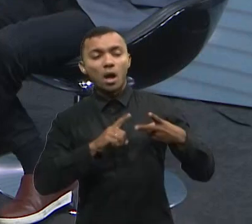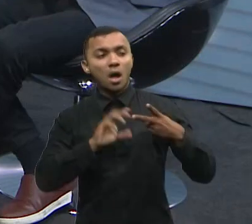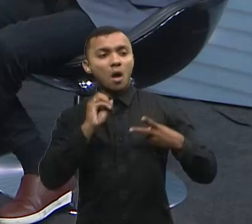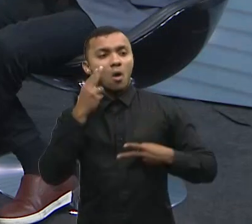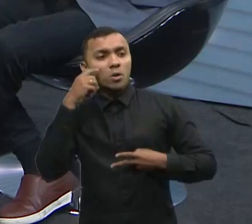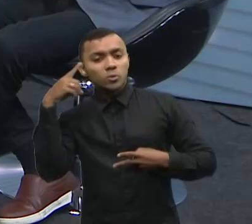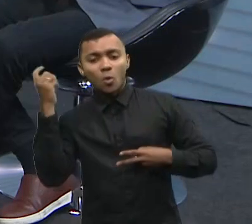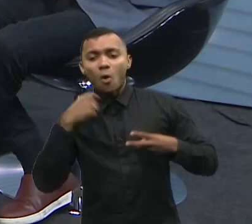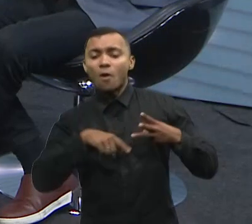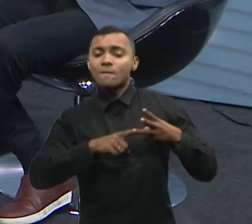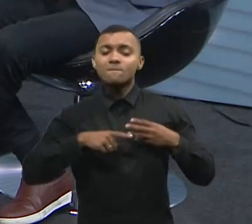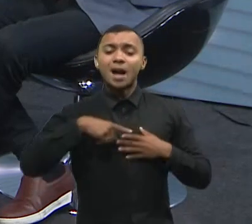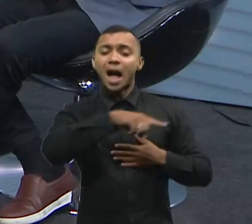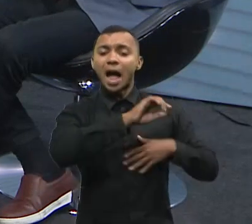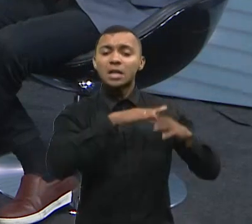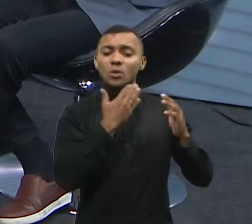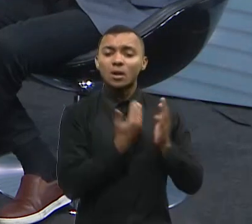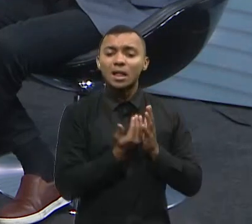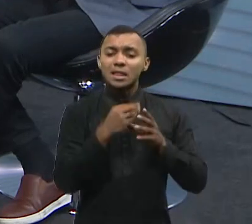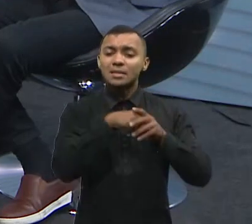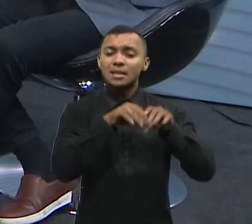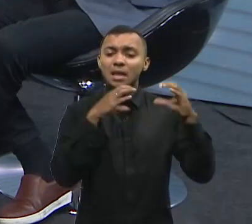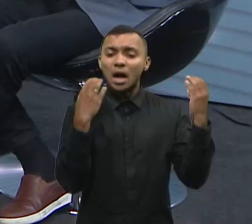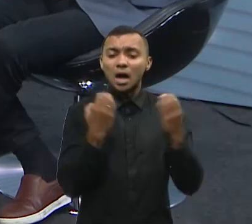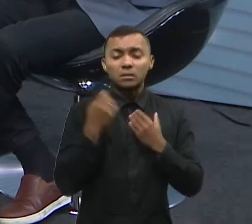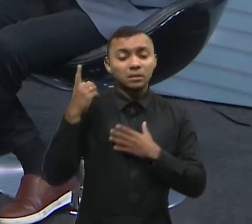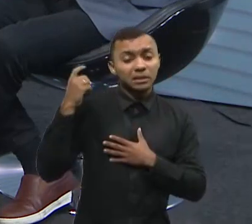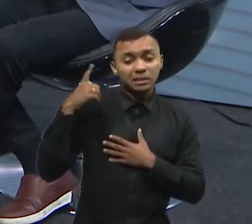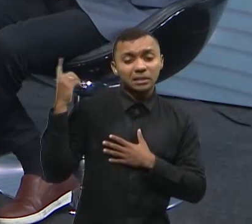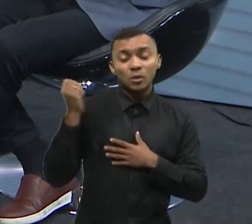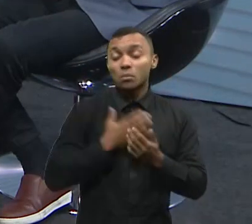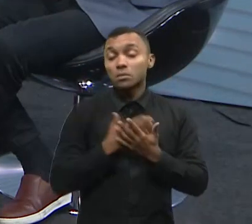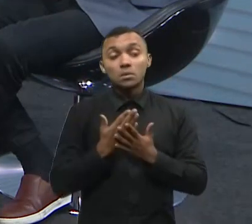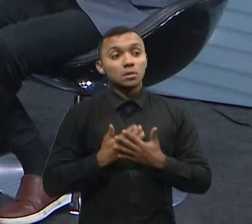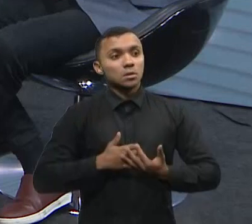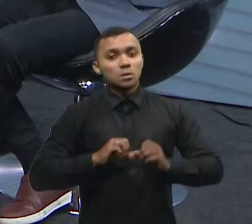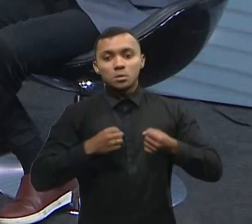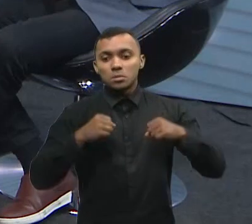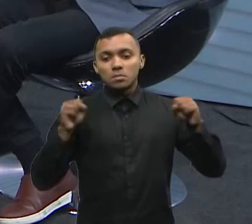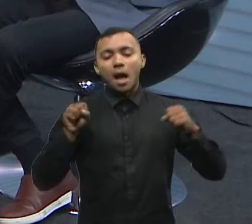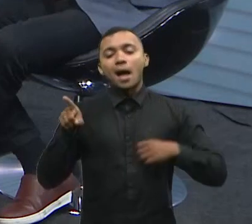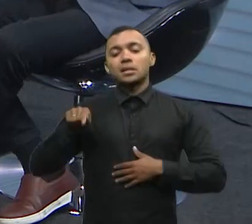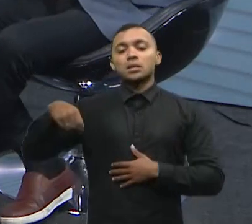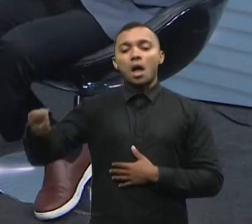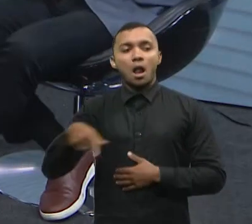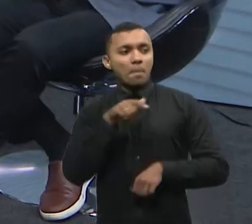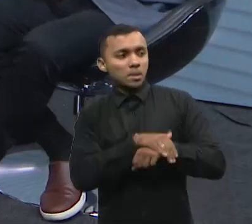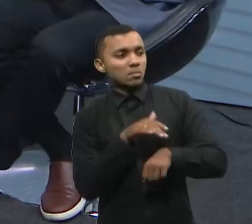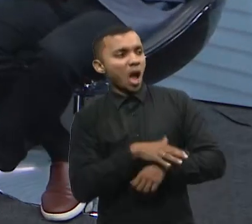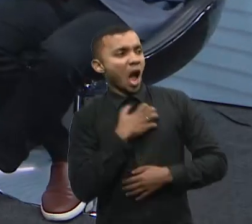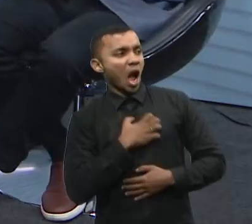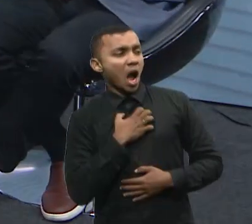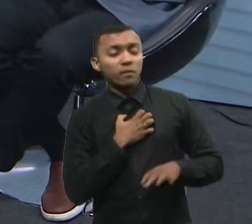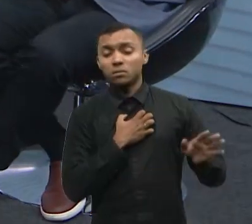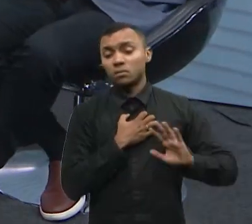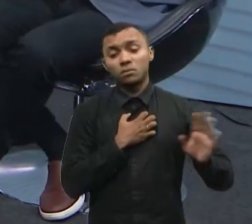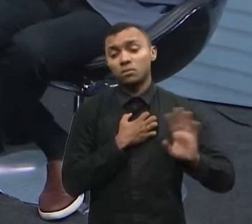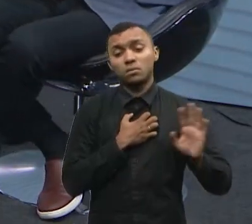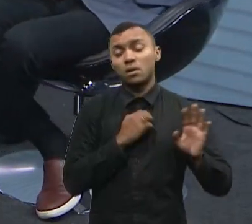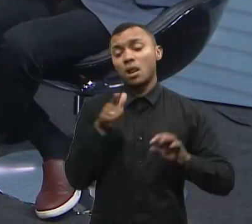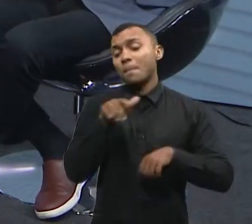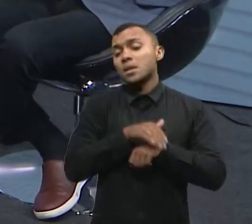para a escola, tem um ruideiro na sala, ela se desorganiza, fica muito irritada. Não é porque ela é agressiva ou irritada, é porque ela está